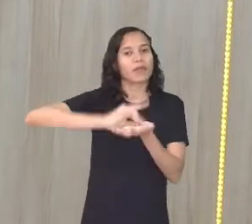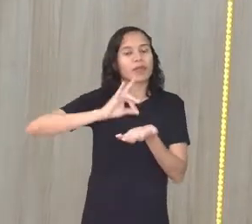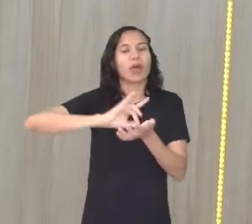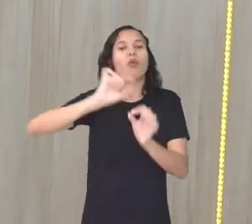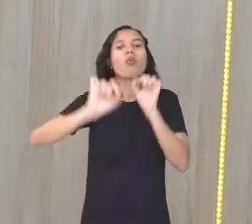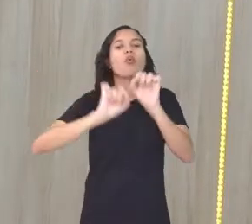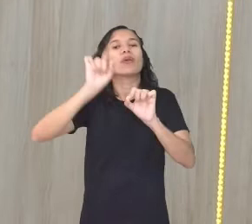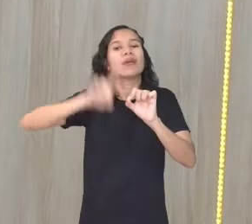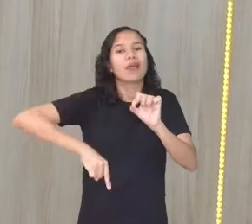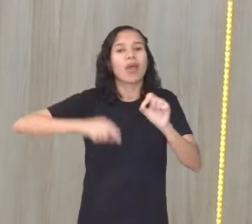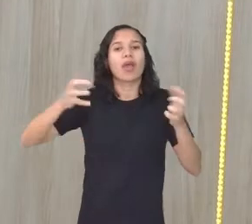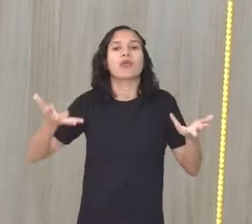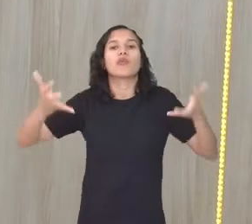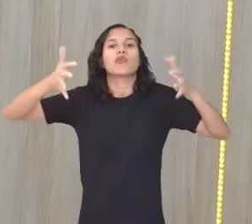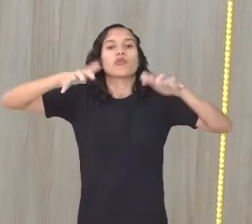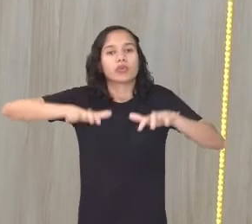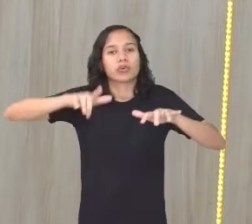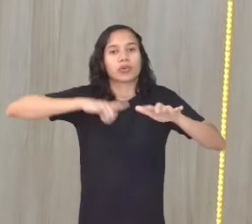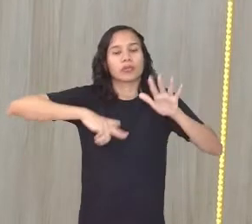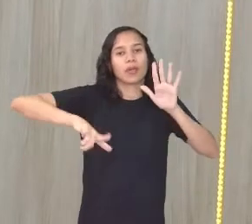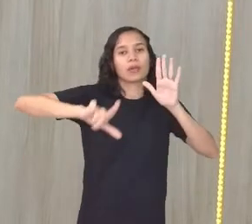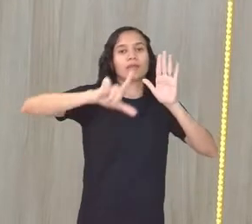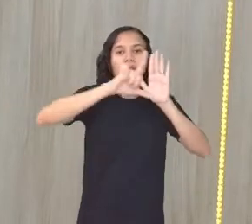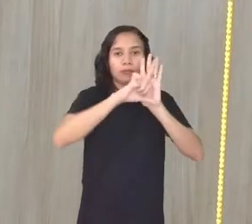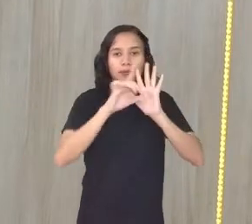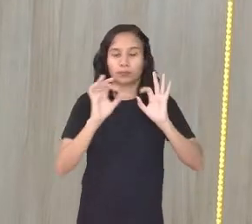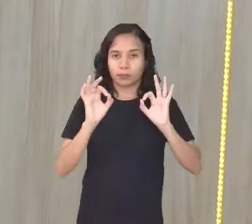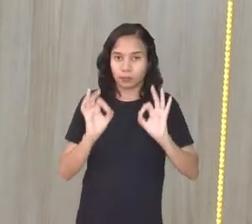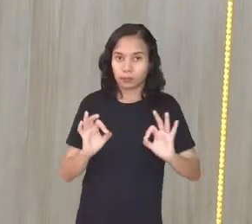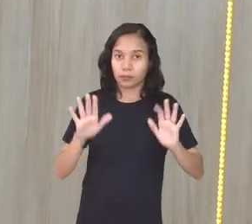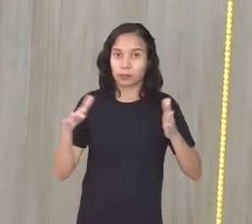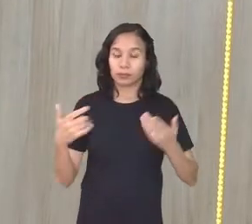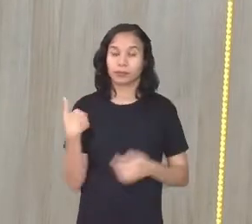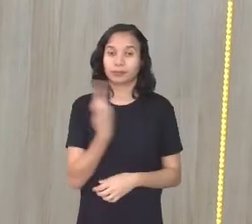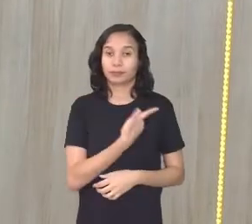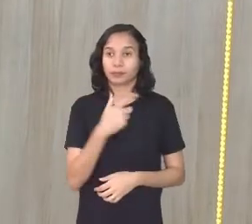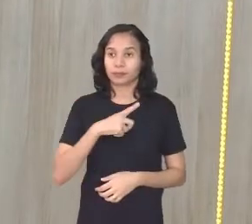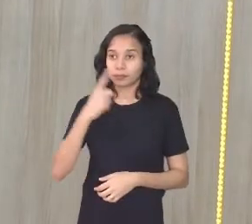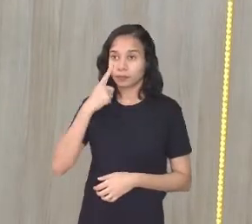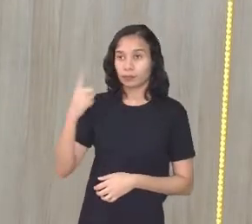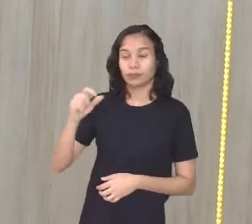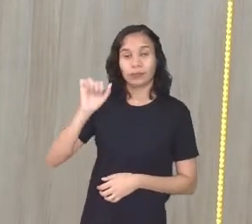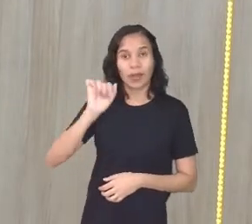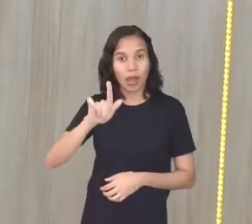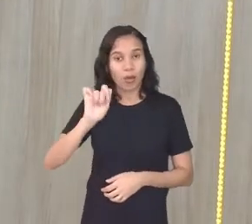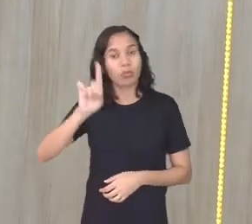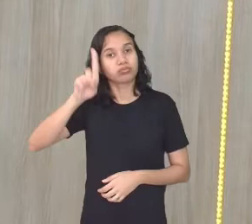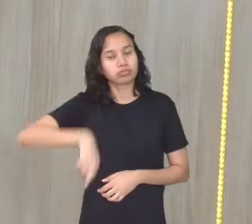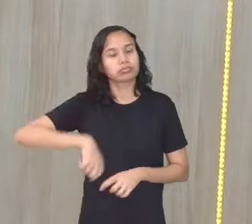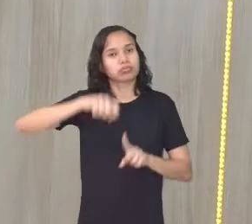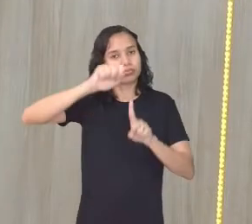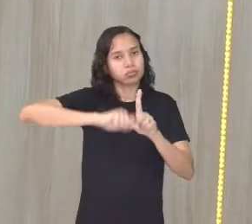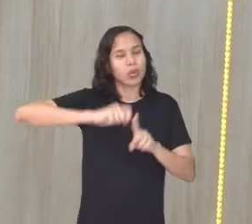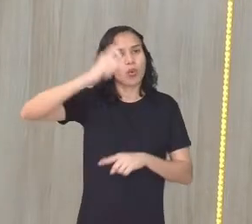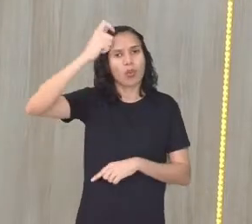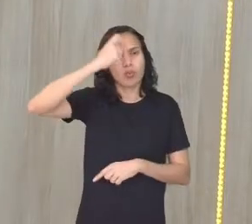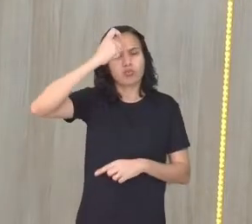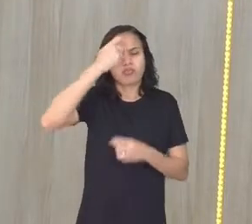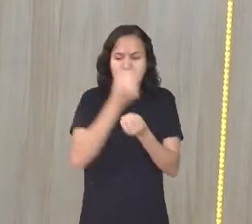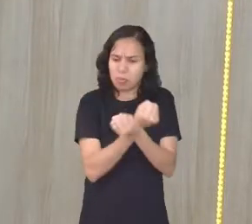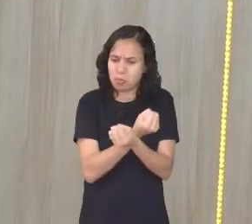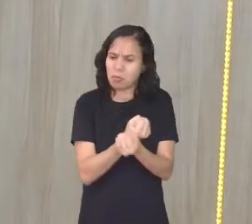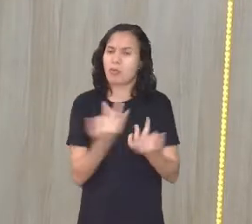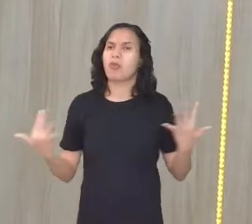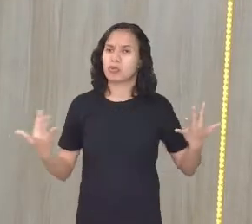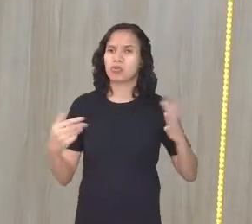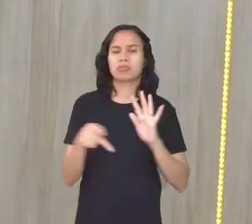é inclusão, do que está na lei, certo? Então, a gente tem aí agosto como um mês de conscientização, um mês rico,